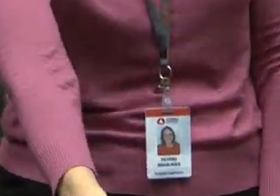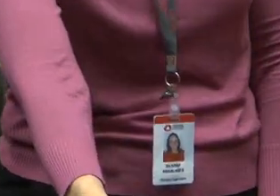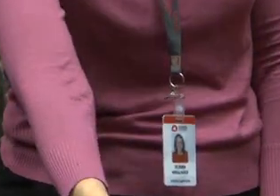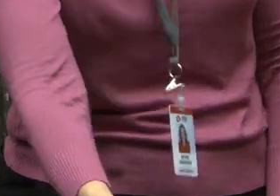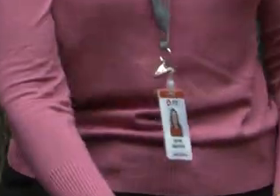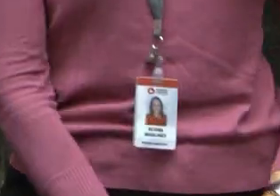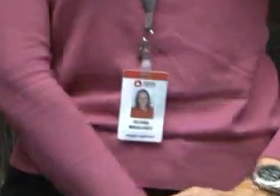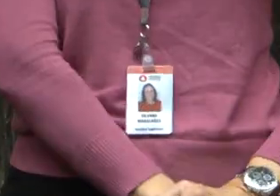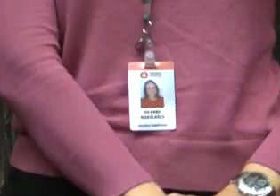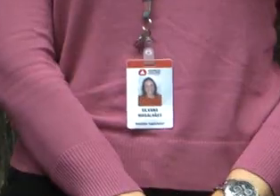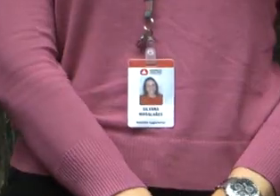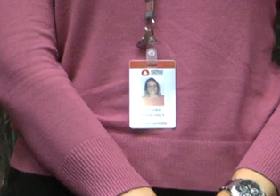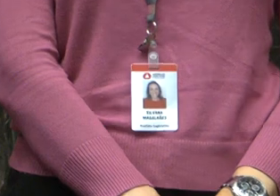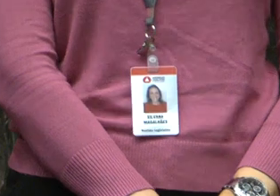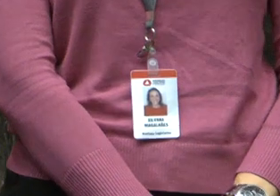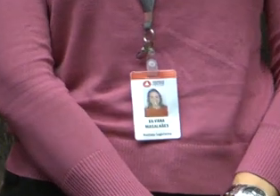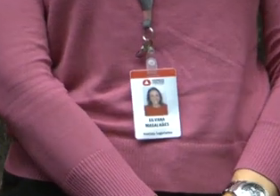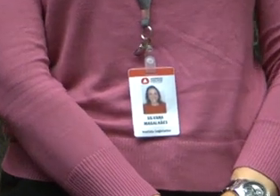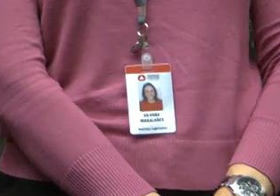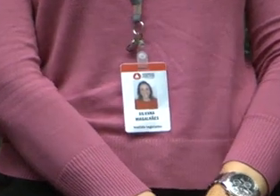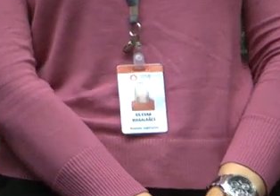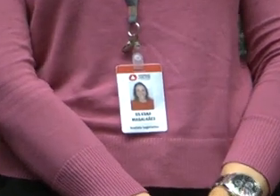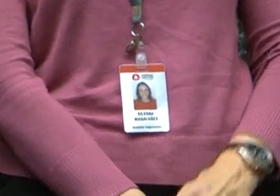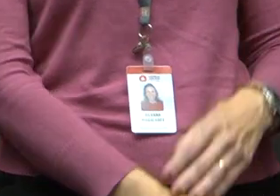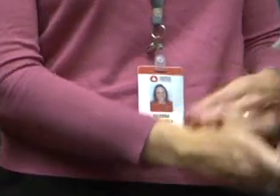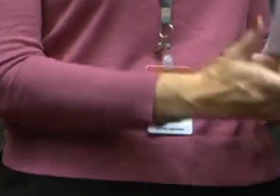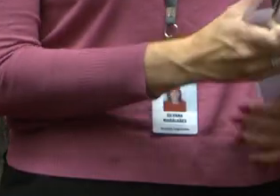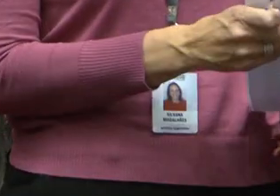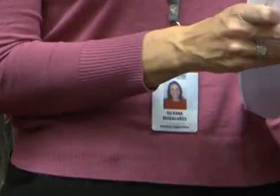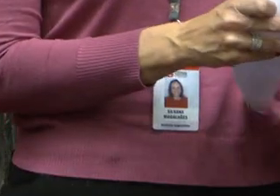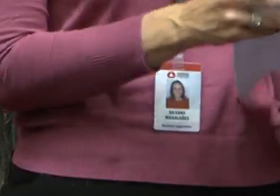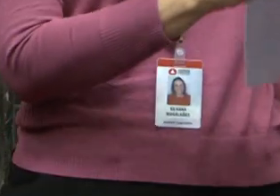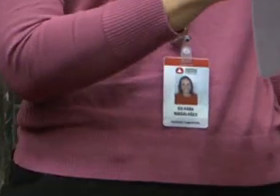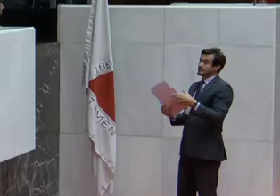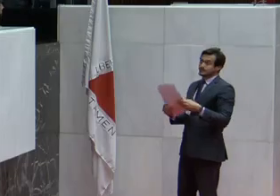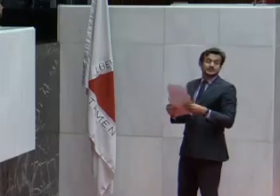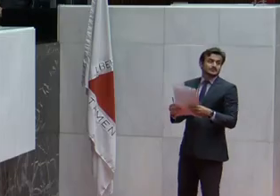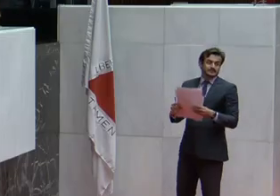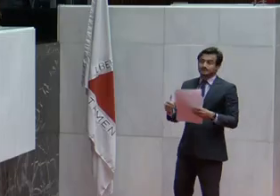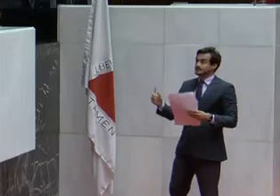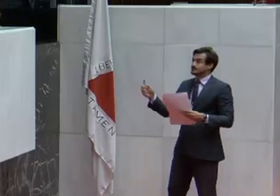expediente. Onde está? Com a palavra, o deputado Sargento Rodrigues.